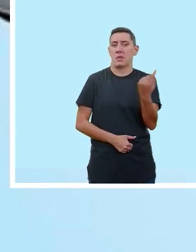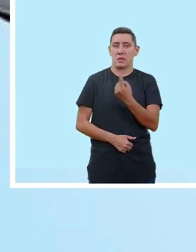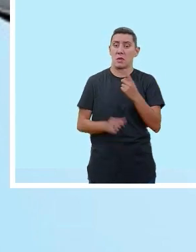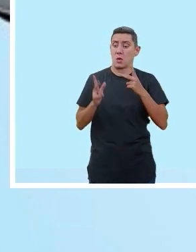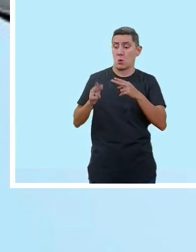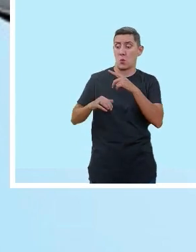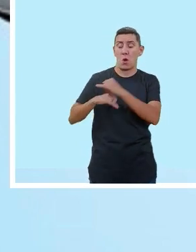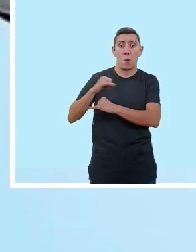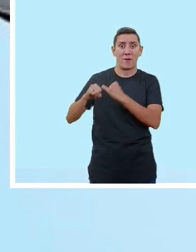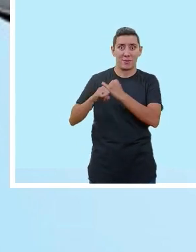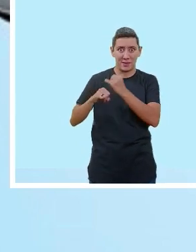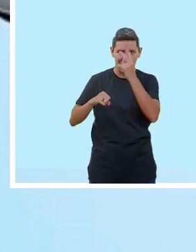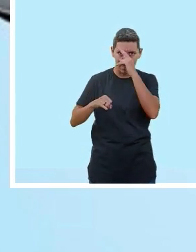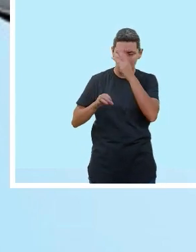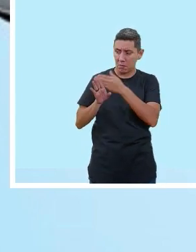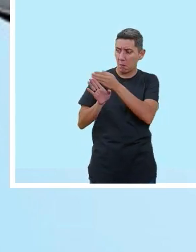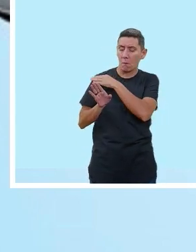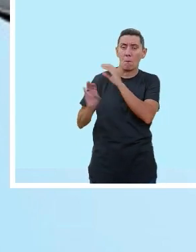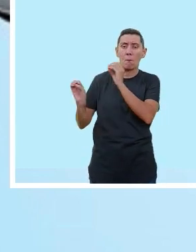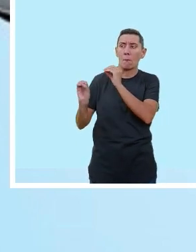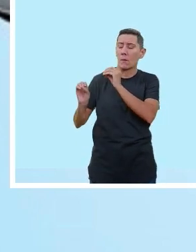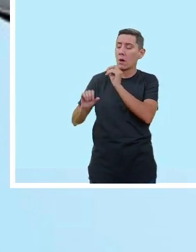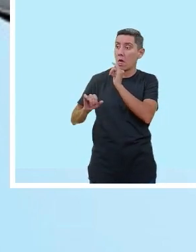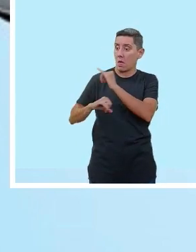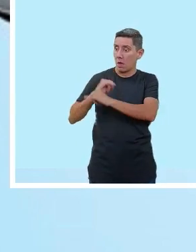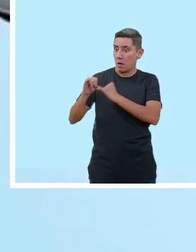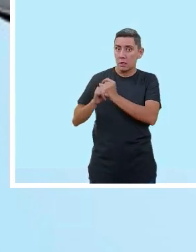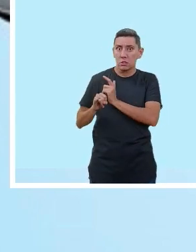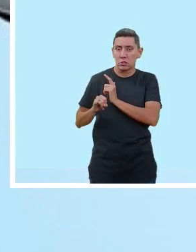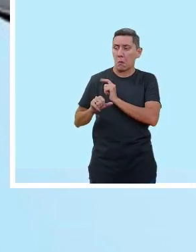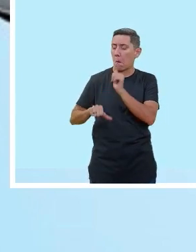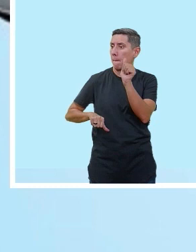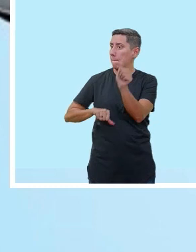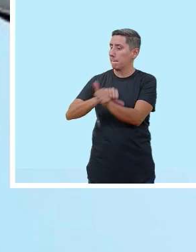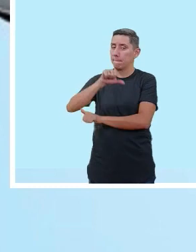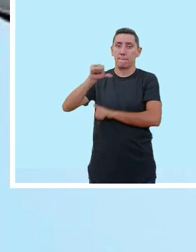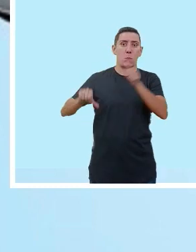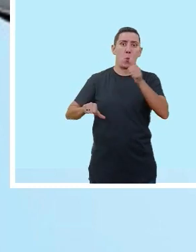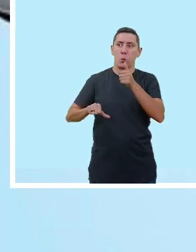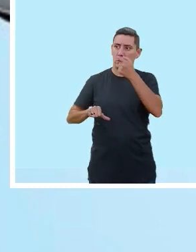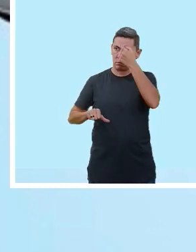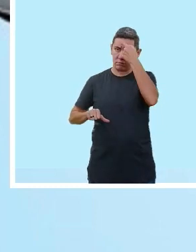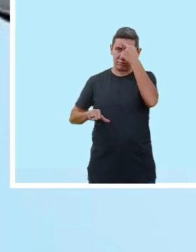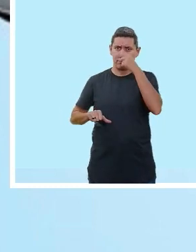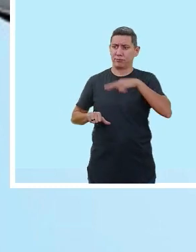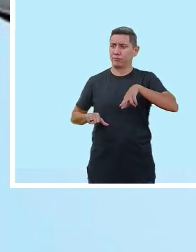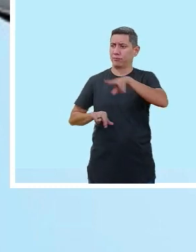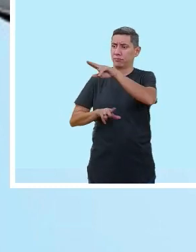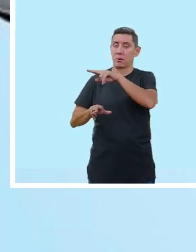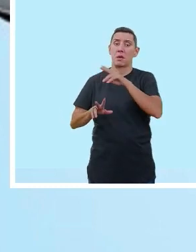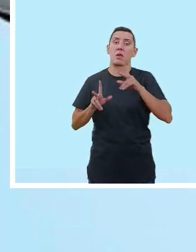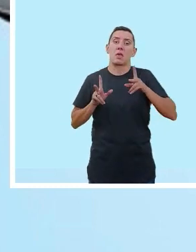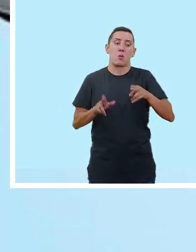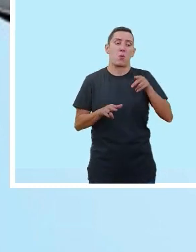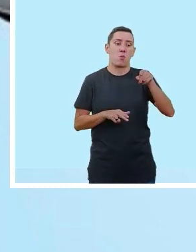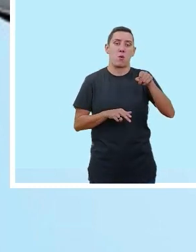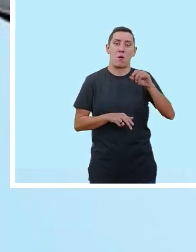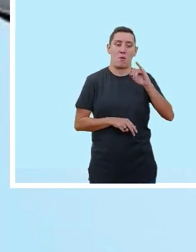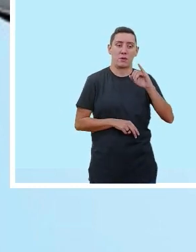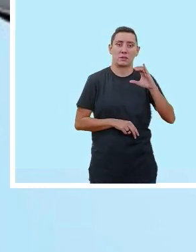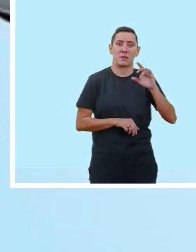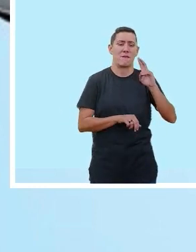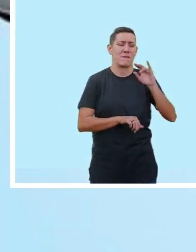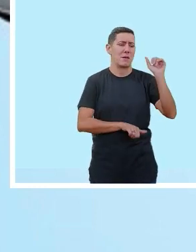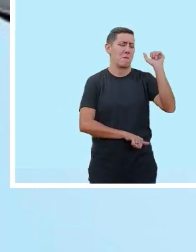estiver conectado a uma rede, né? Então 20, 30 anos atrás não funcionava assim, né? Você tinha